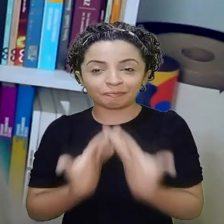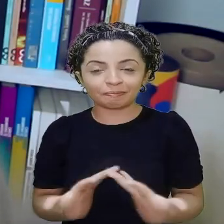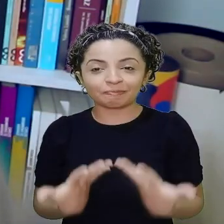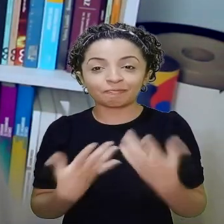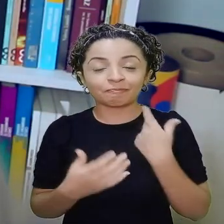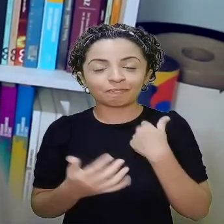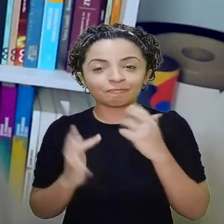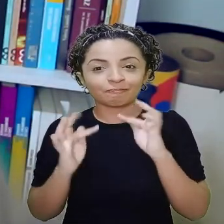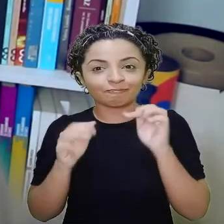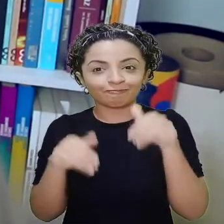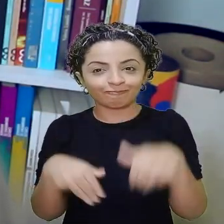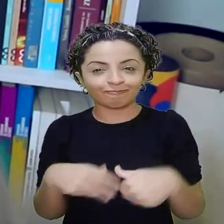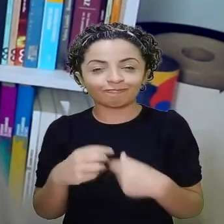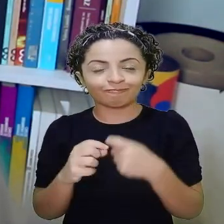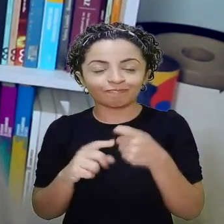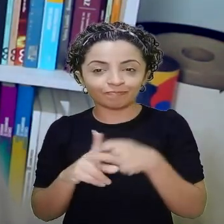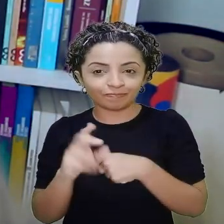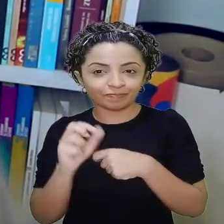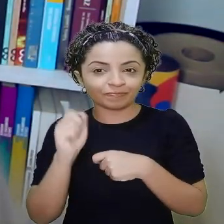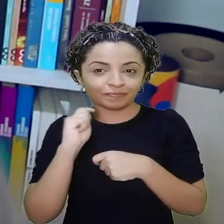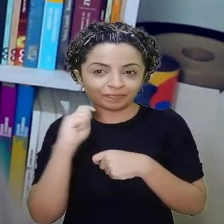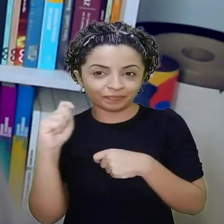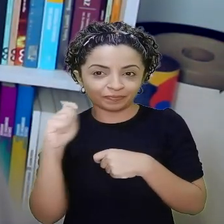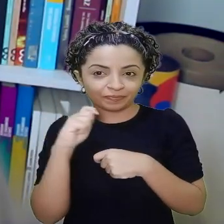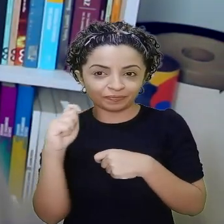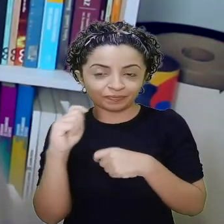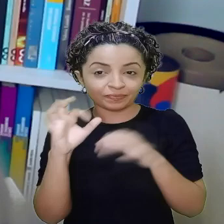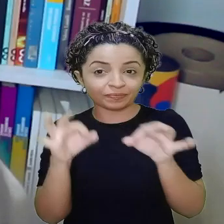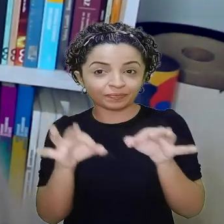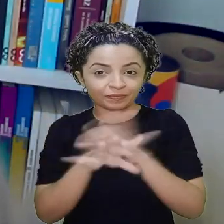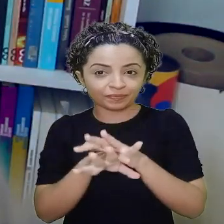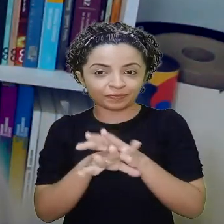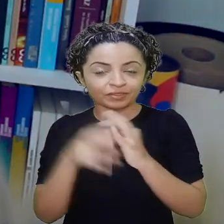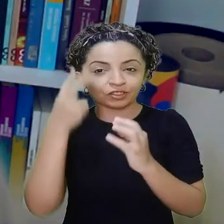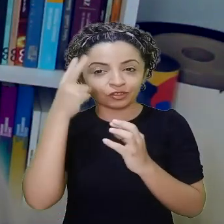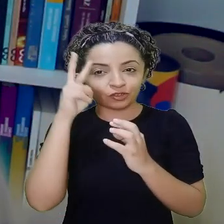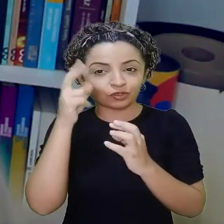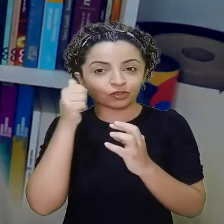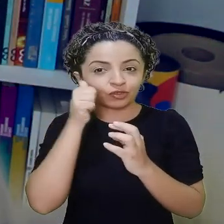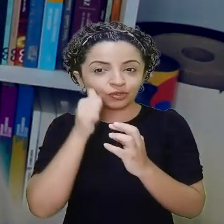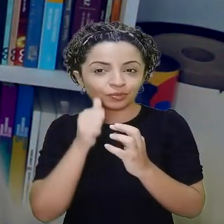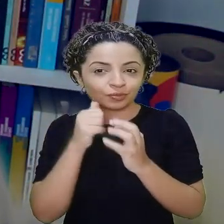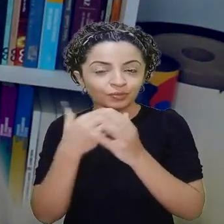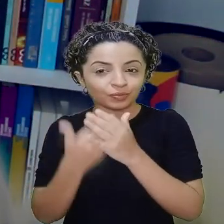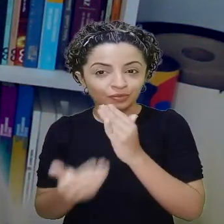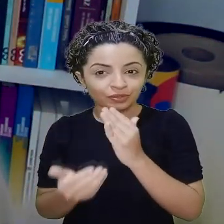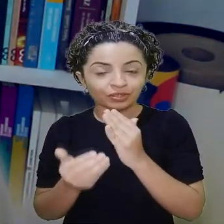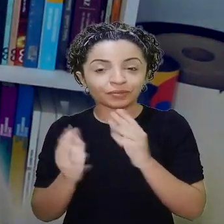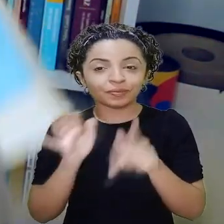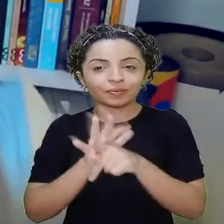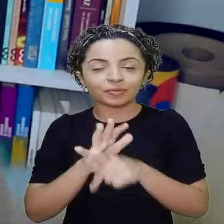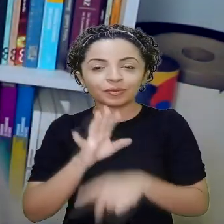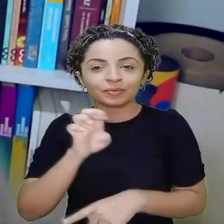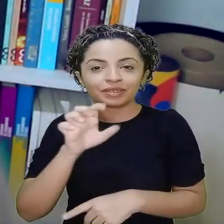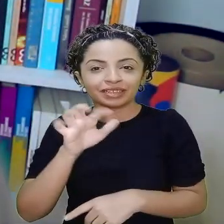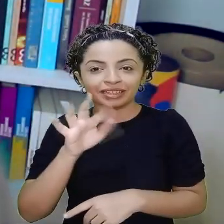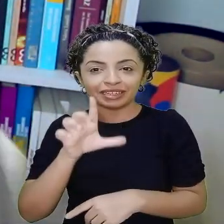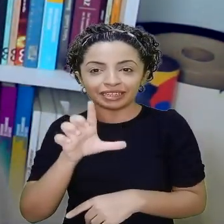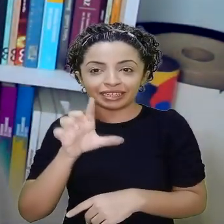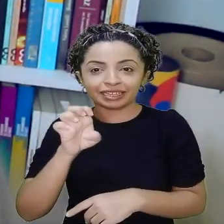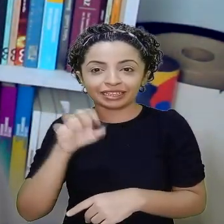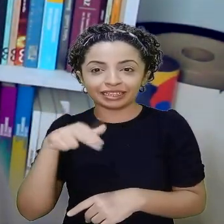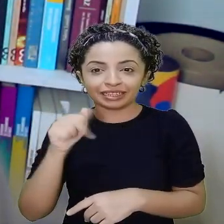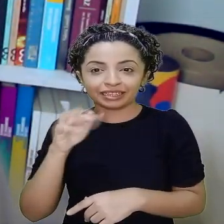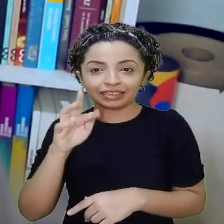comecei finalizando o mês de abril, concluindo História da Menina Perdida, da Helena Ferrante. Esse é o 4º volume